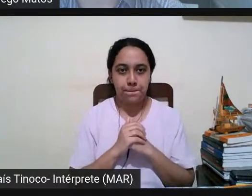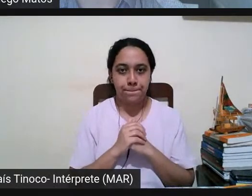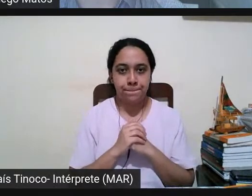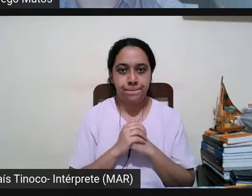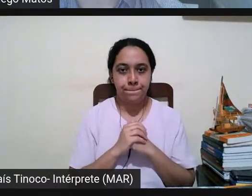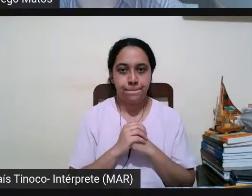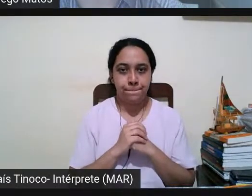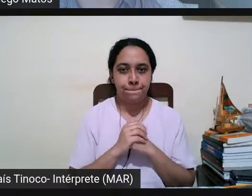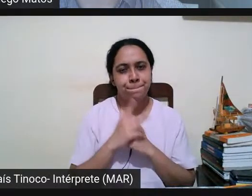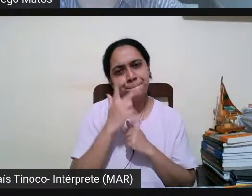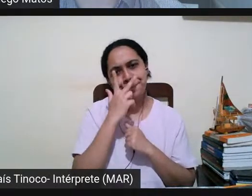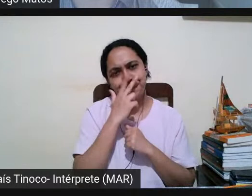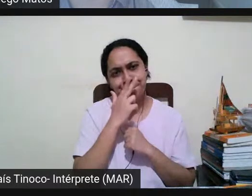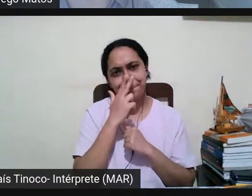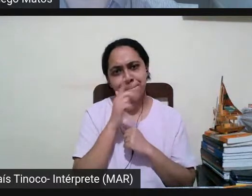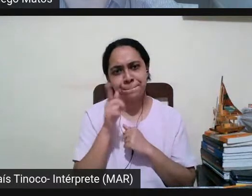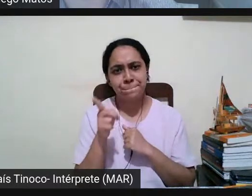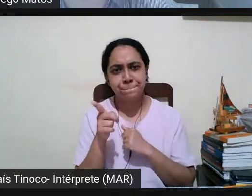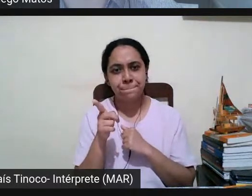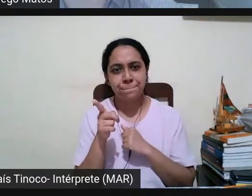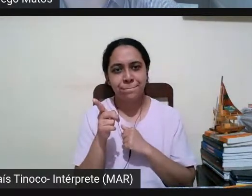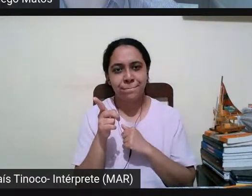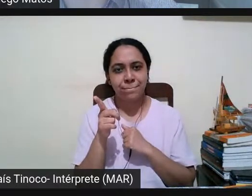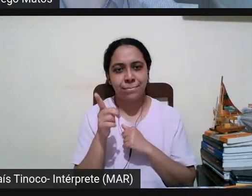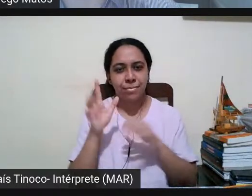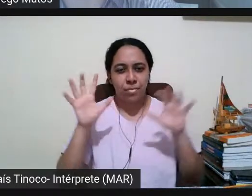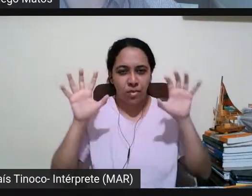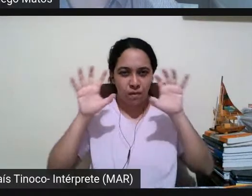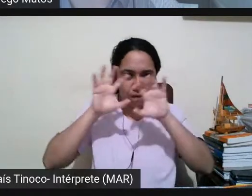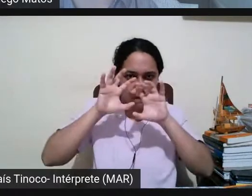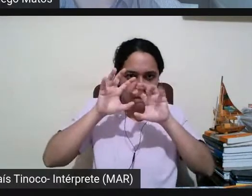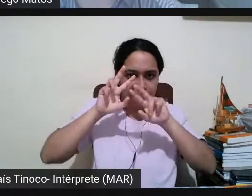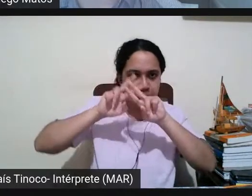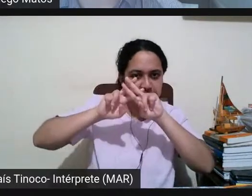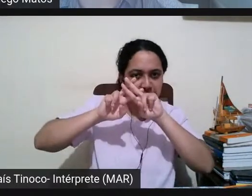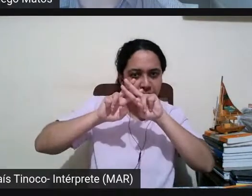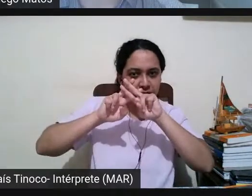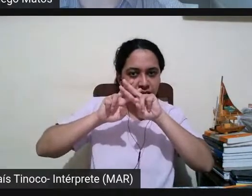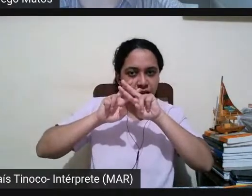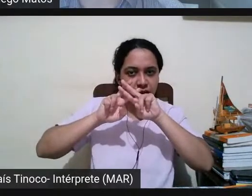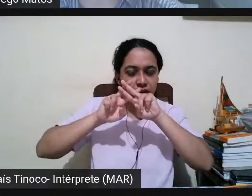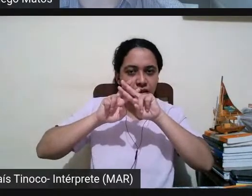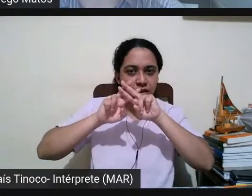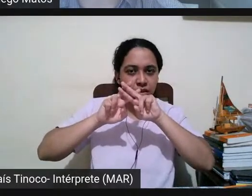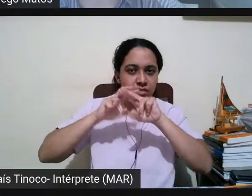Eu acho que o congelador Ela traz melhorou